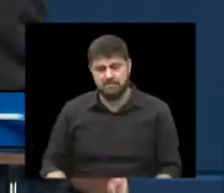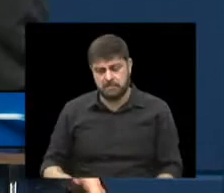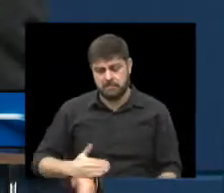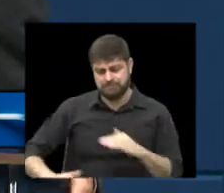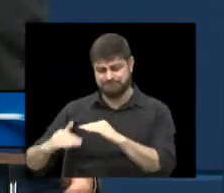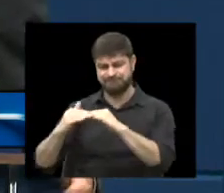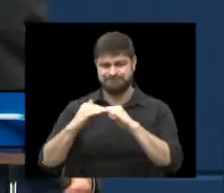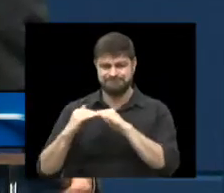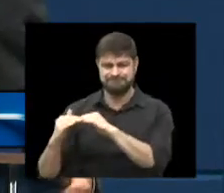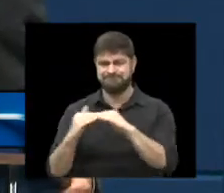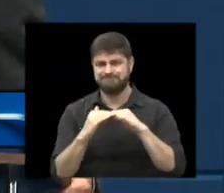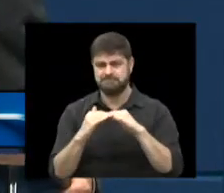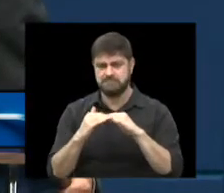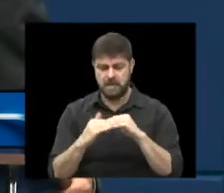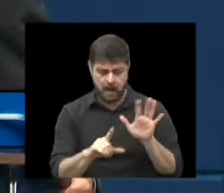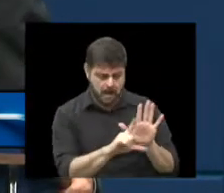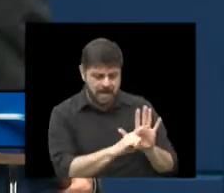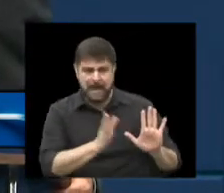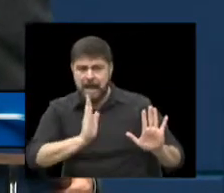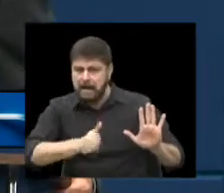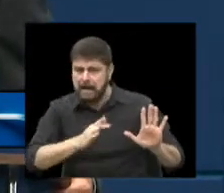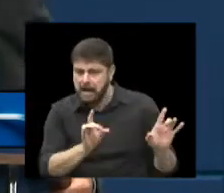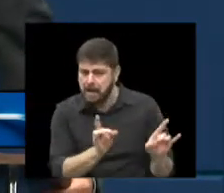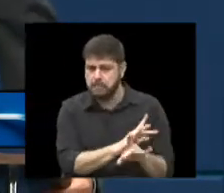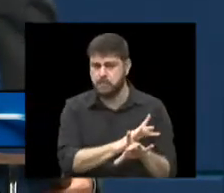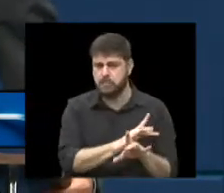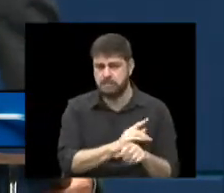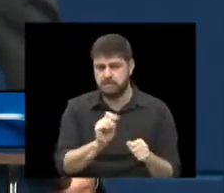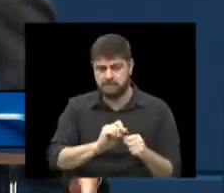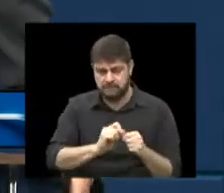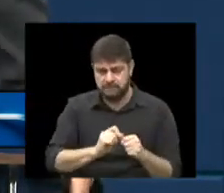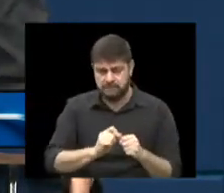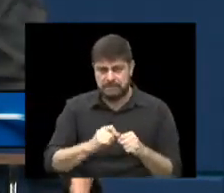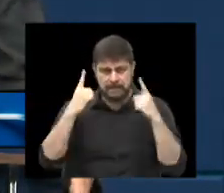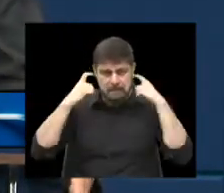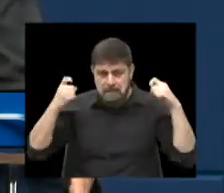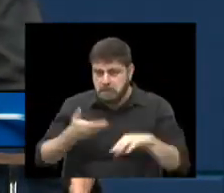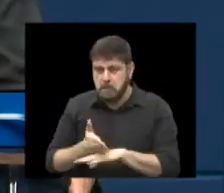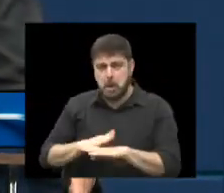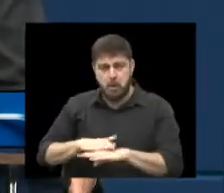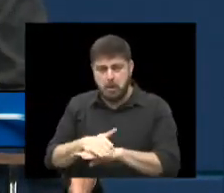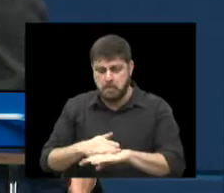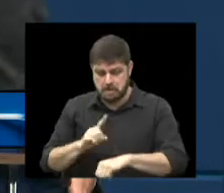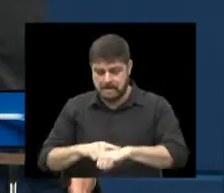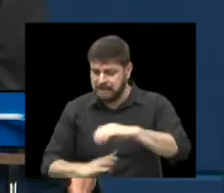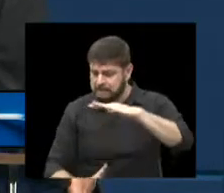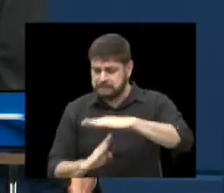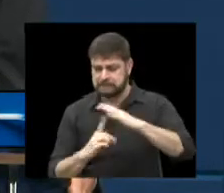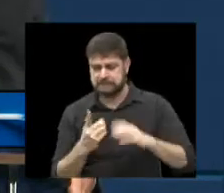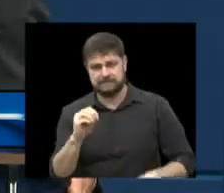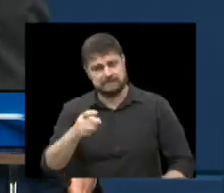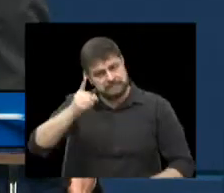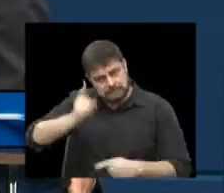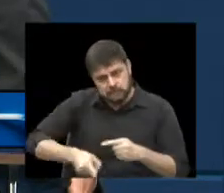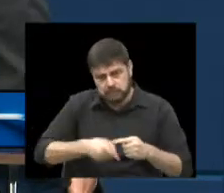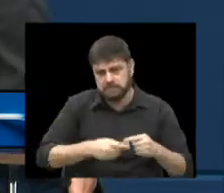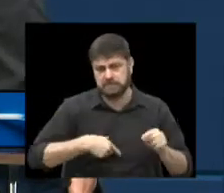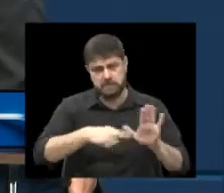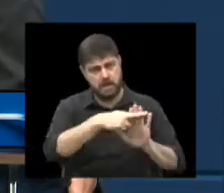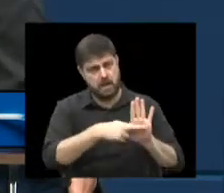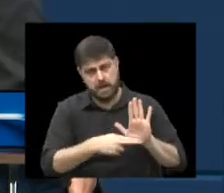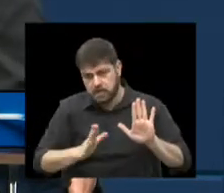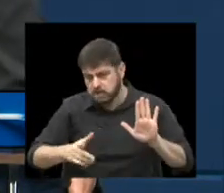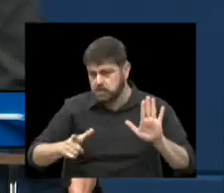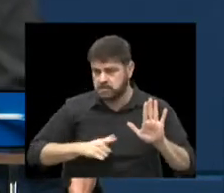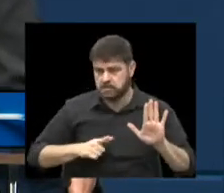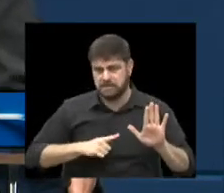nós já temos legislação que impõe a lei do silêncio a partir das 10 horas, que impõe regras muito difíceis